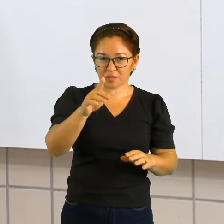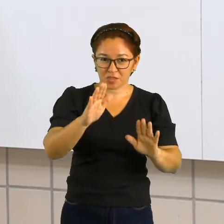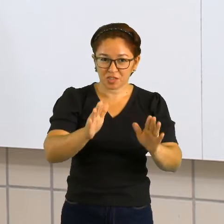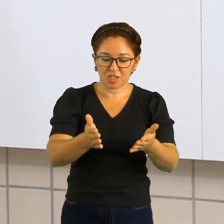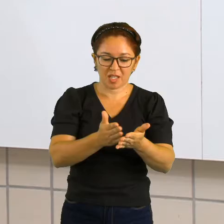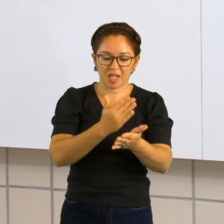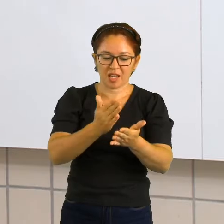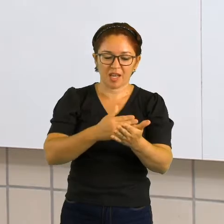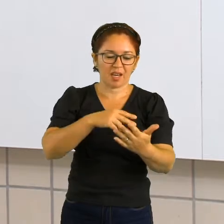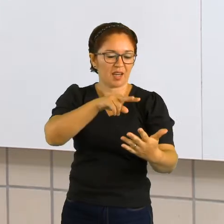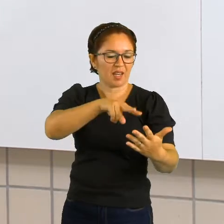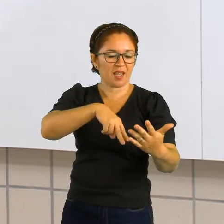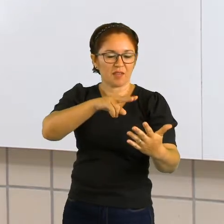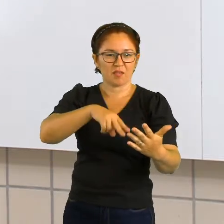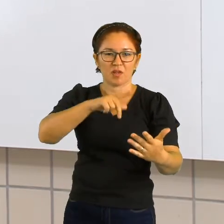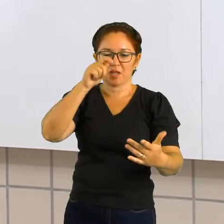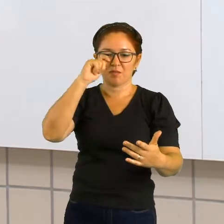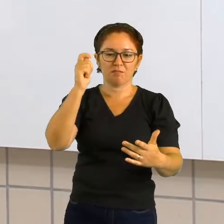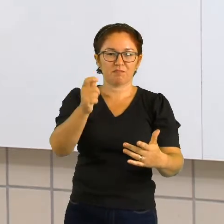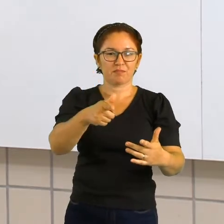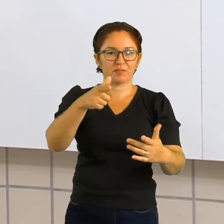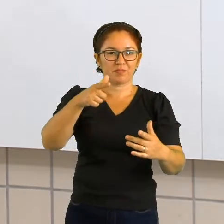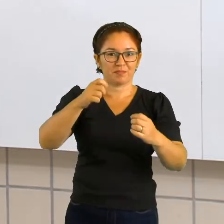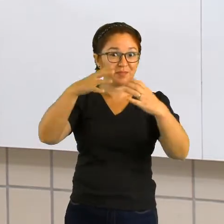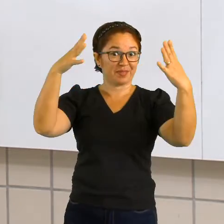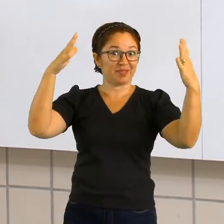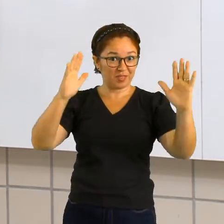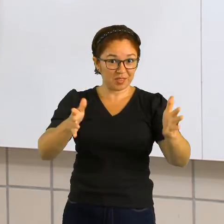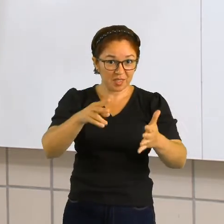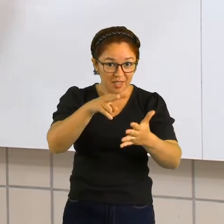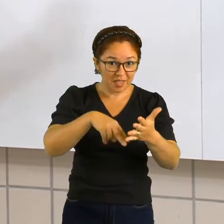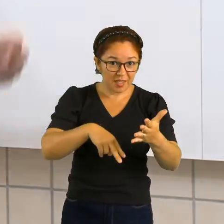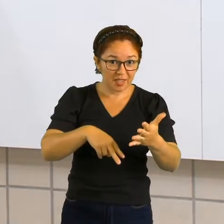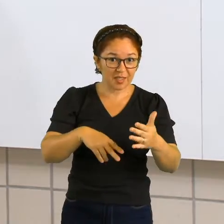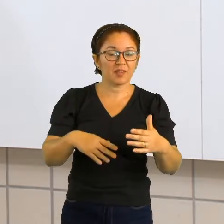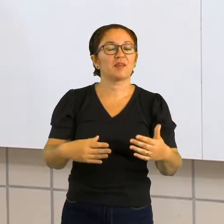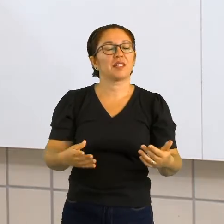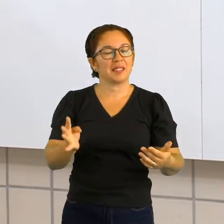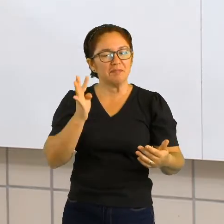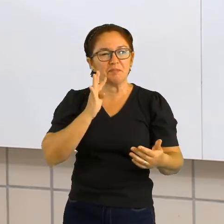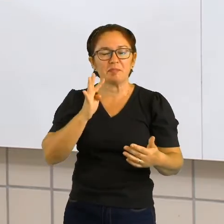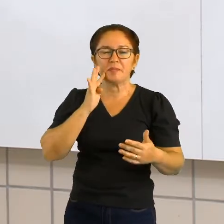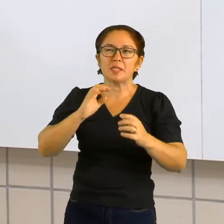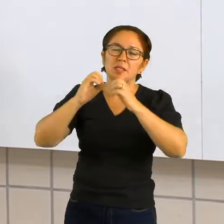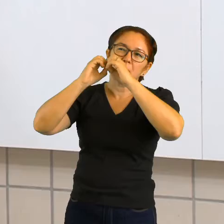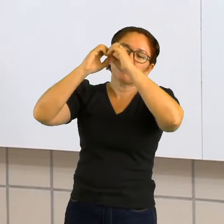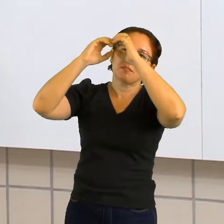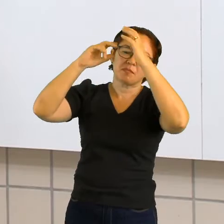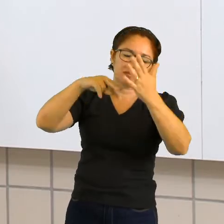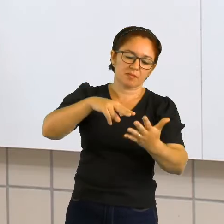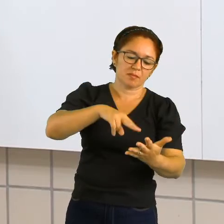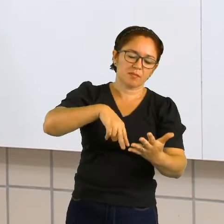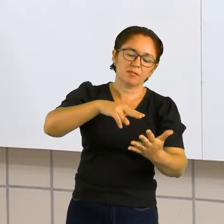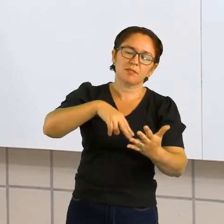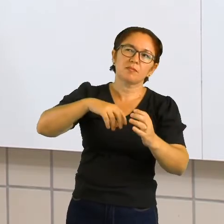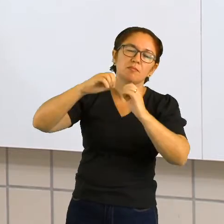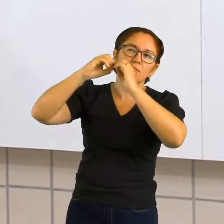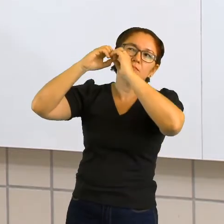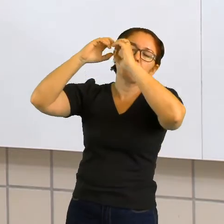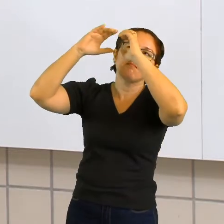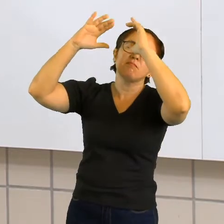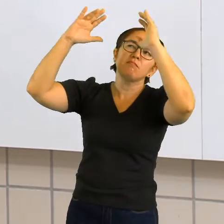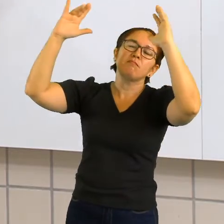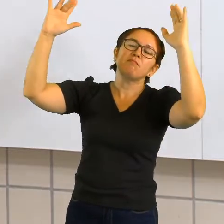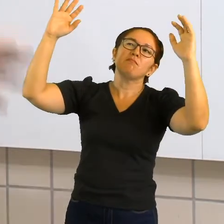fadas? Como é bacana, né? A gente faz aquela viagem ali, naquele mundo mágico, né?